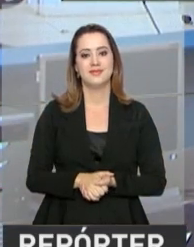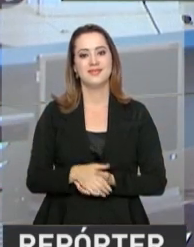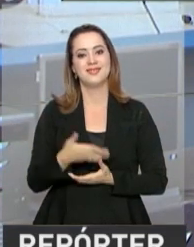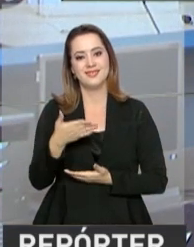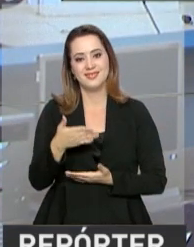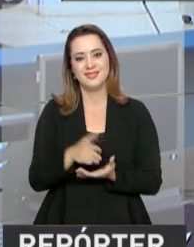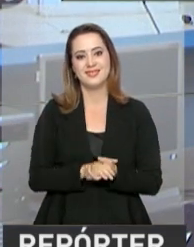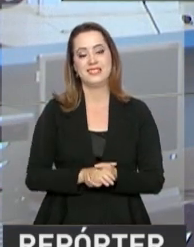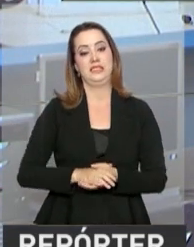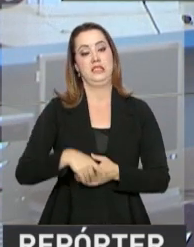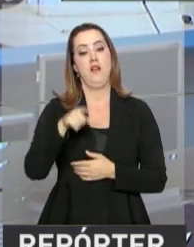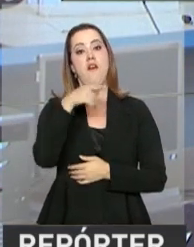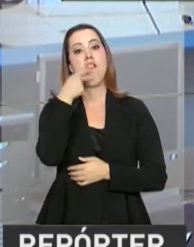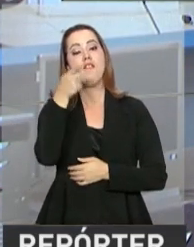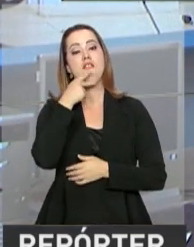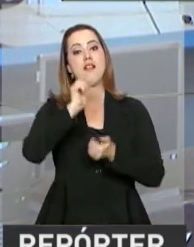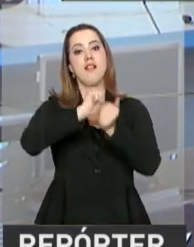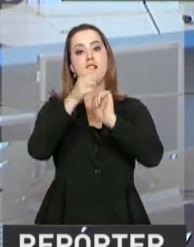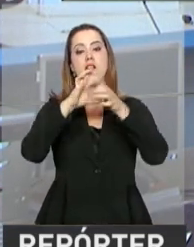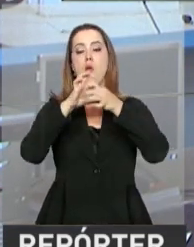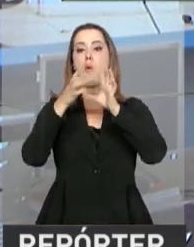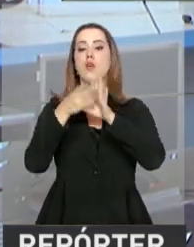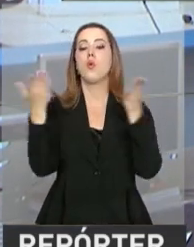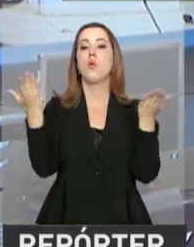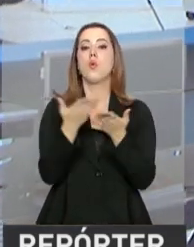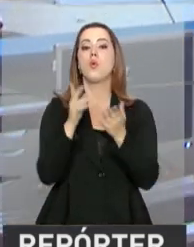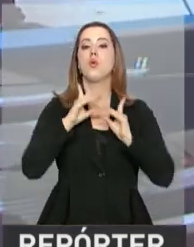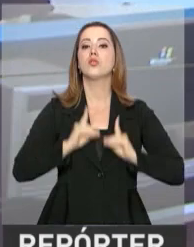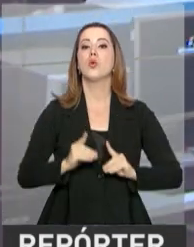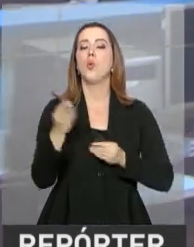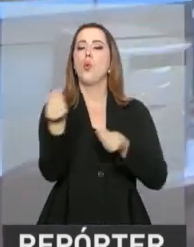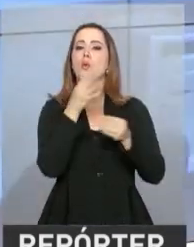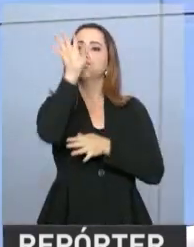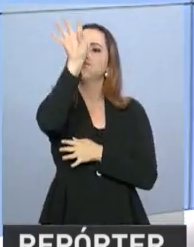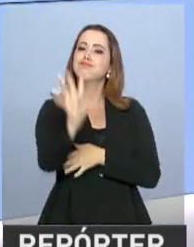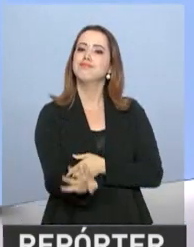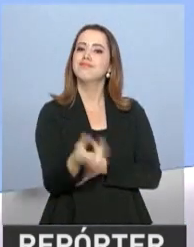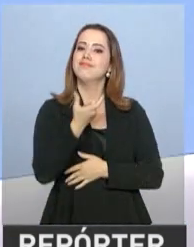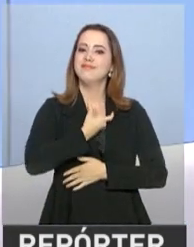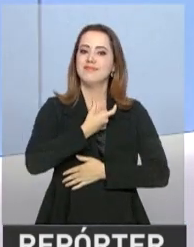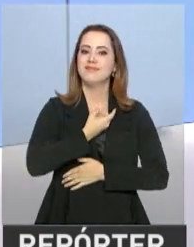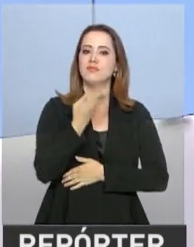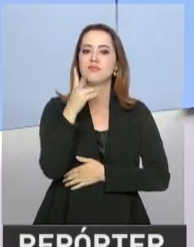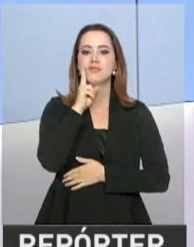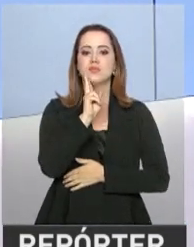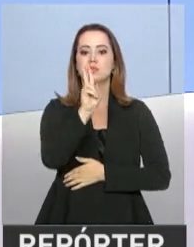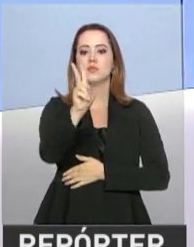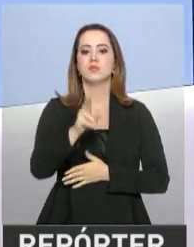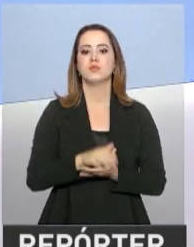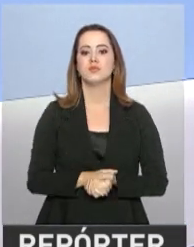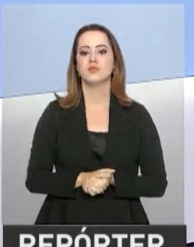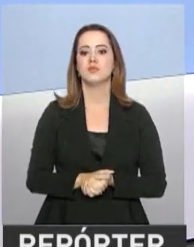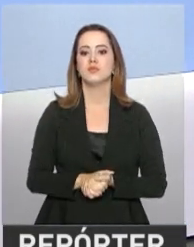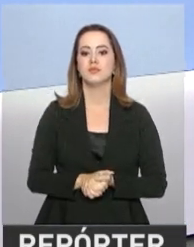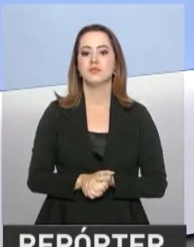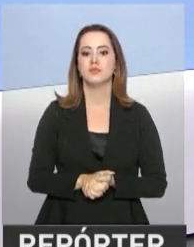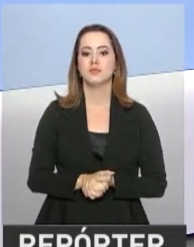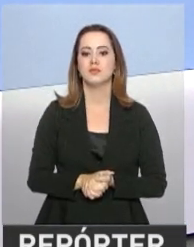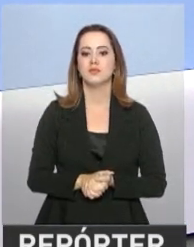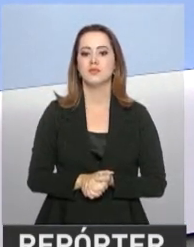Simpática senhora. E por falar em Paralimpíadas, vamos ver então como está o quadro de medalhas aqui no nosso vídeo-wall. Vamos